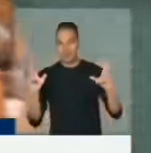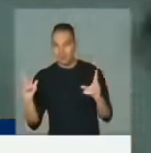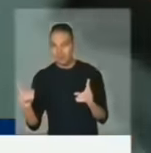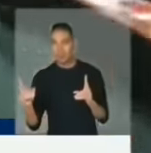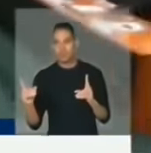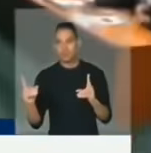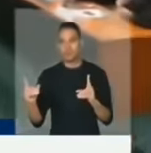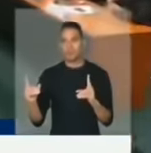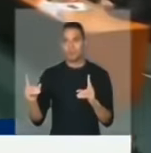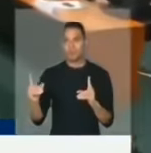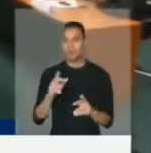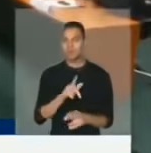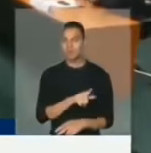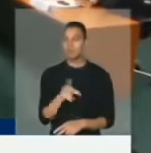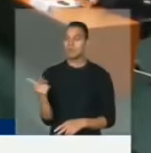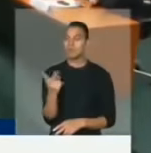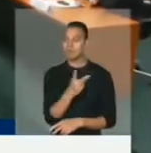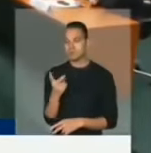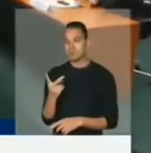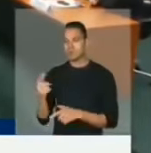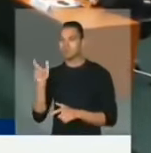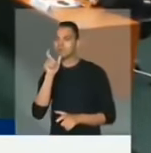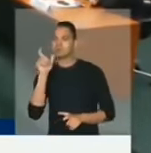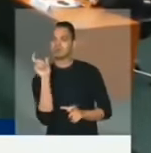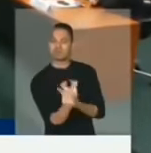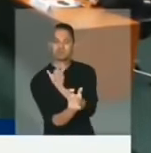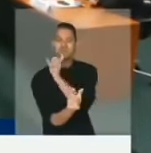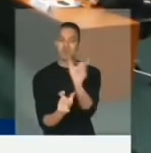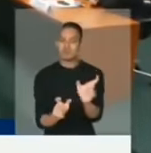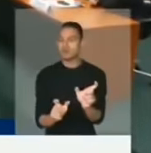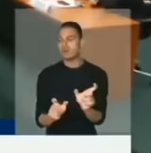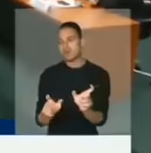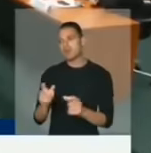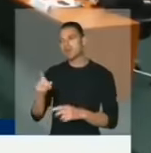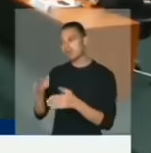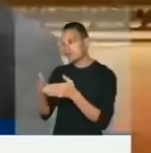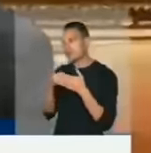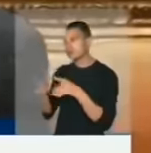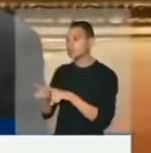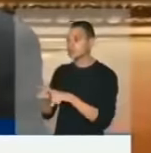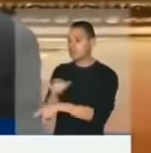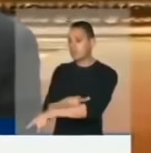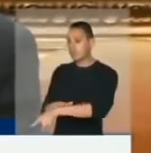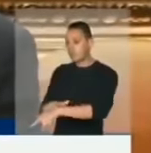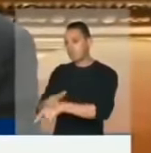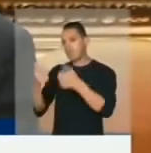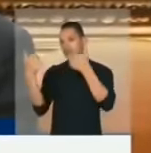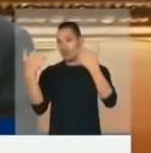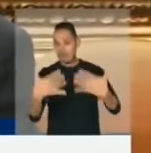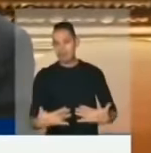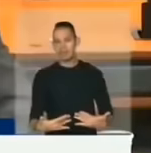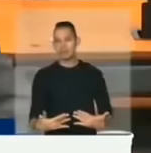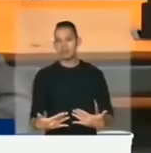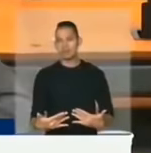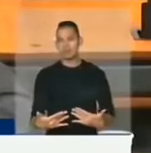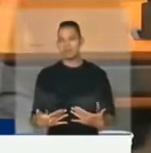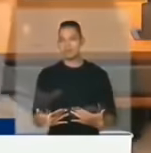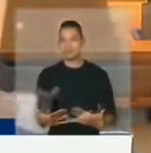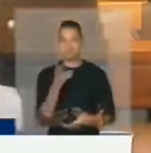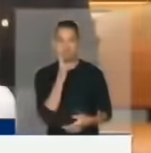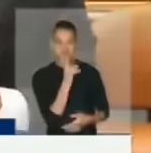a mesma ressalva que eu fiz ao deputado Glauber por usar o adjetivo covarde, eu faço a Vossa Excelência por usar o adjetivo